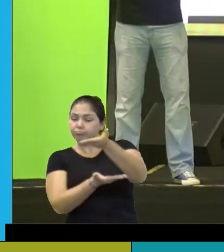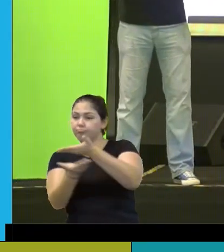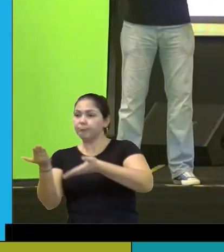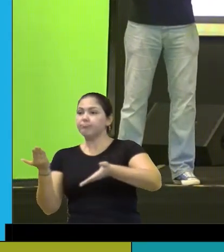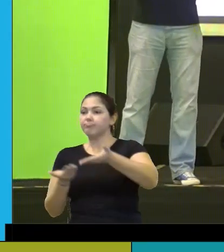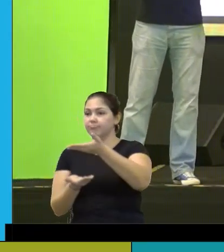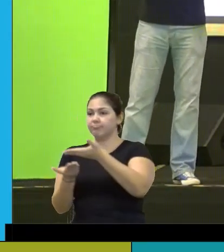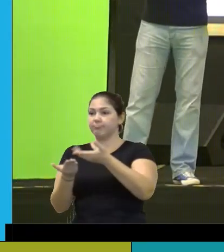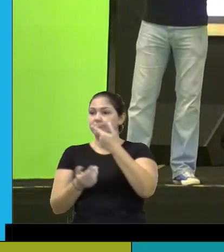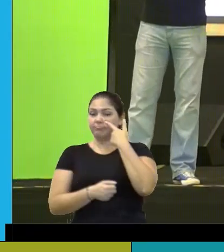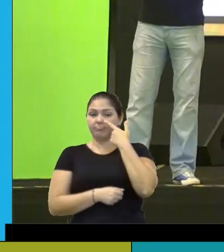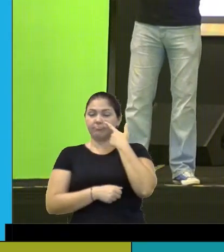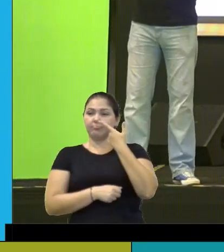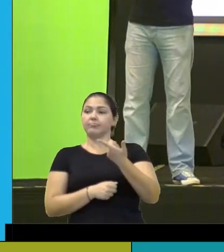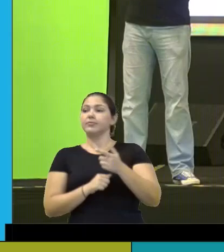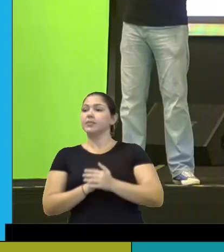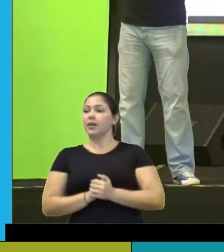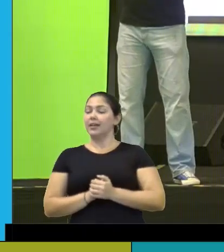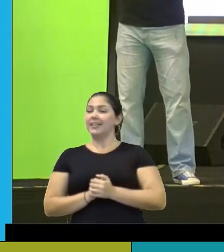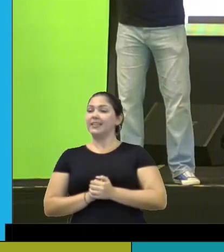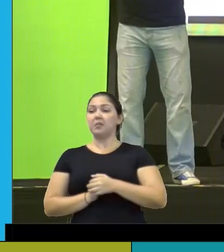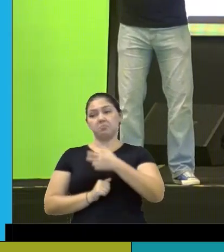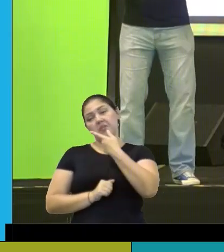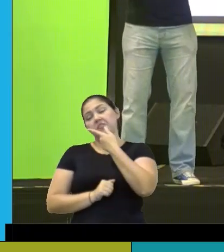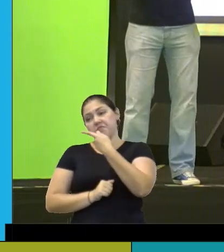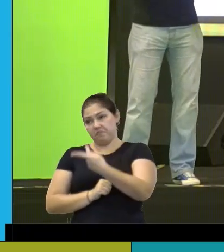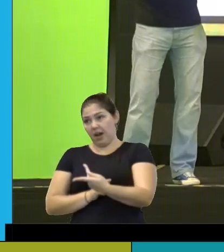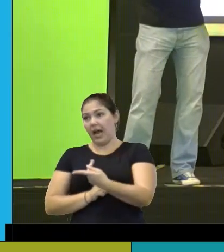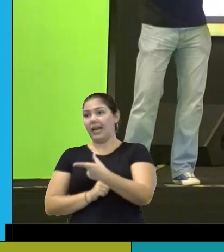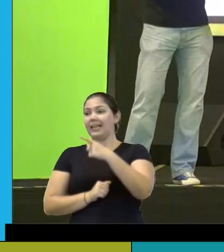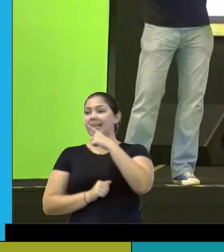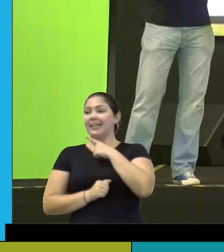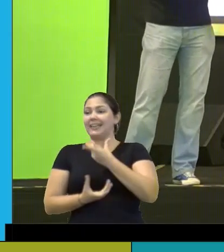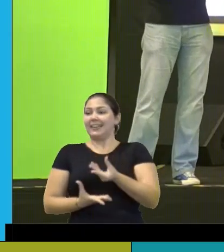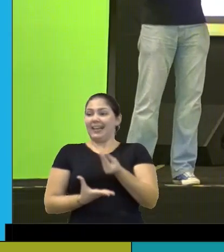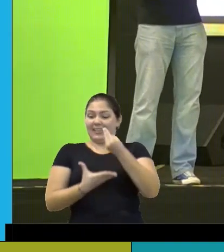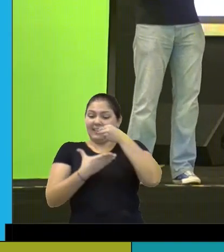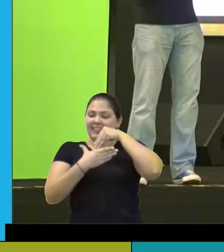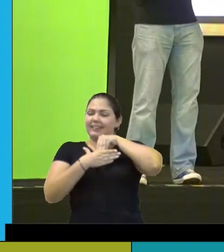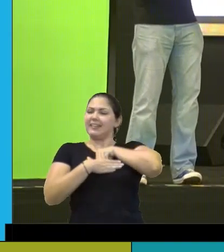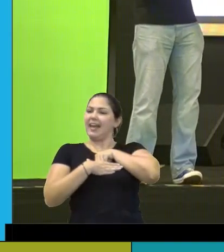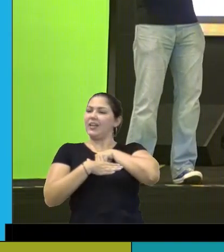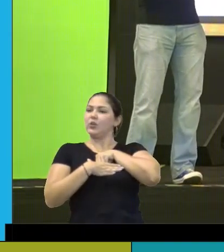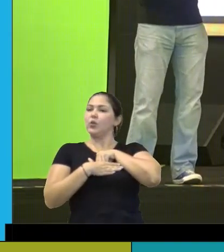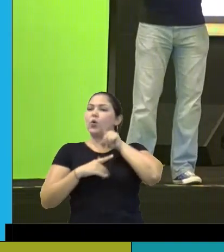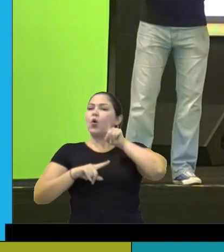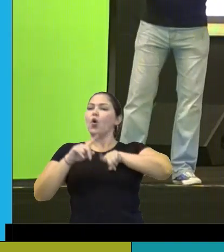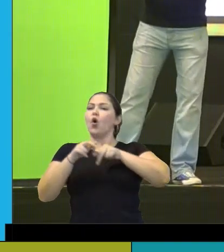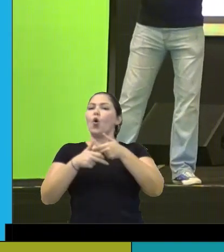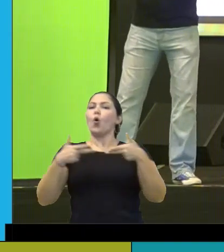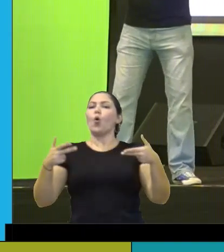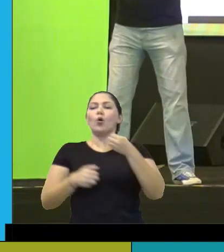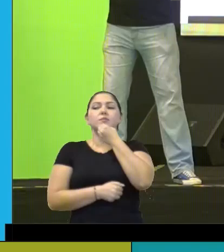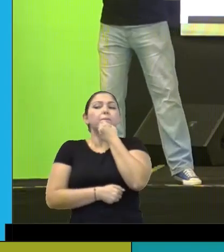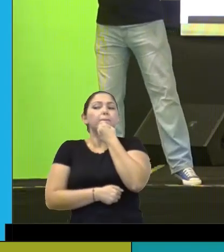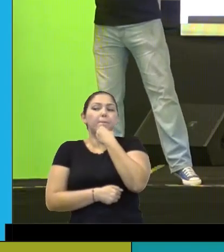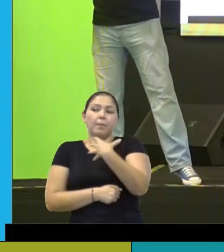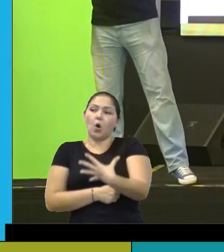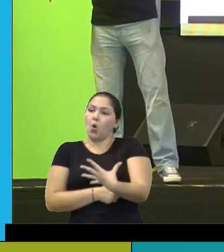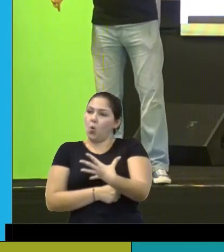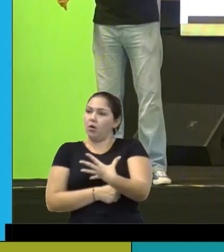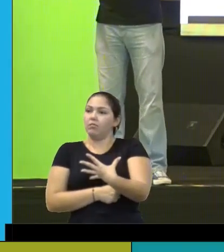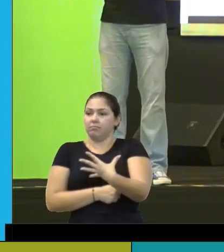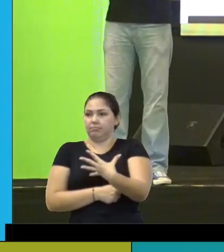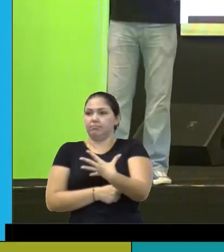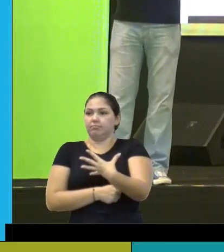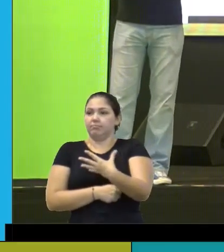é defender um pressuposto de bondade in natura no homem. Dizer que o homem nasceu para viver